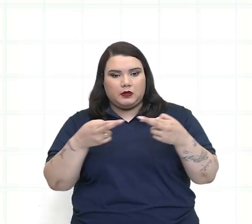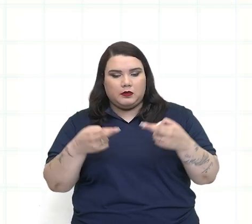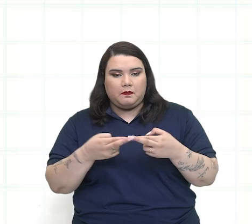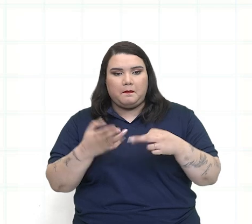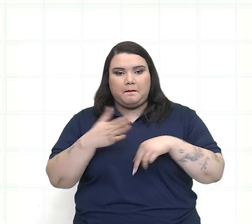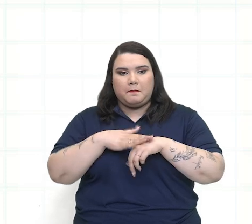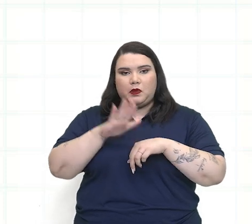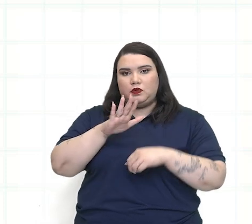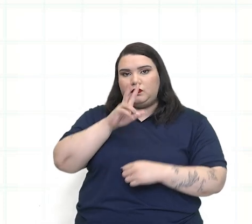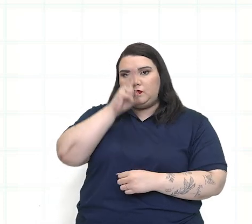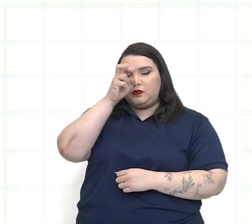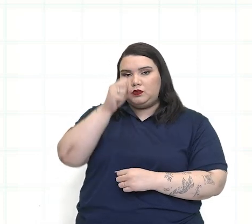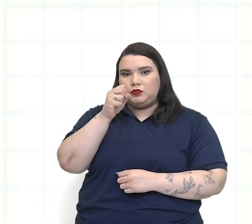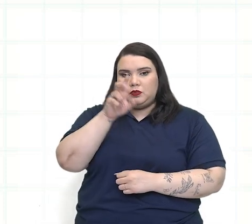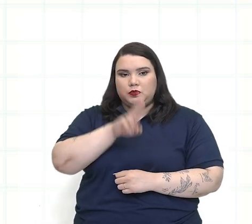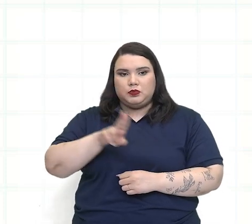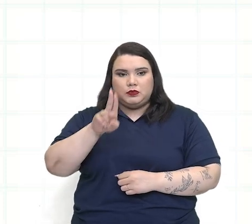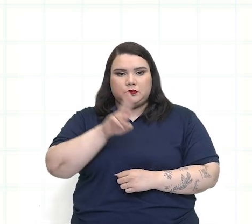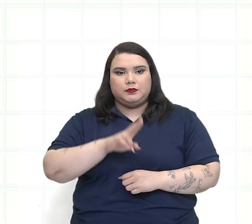mais presente, né?